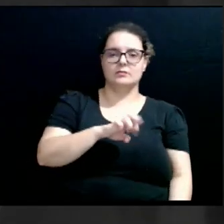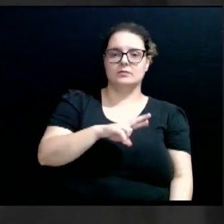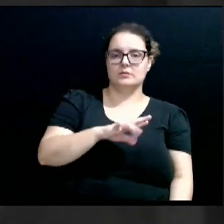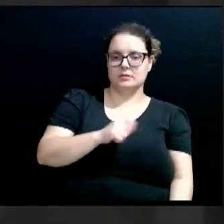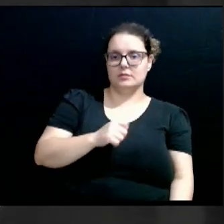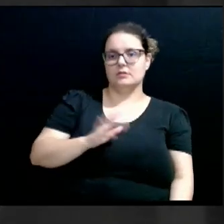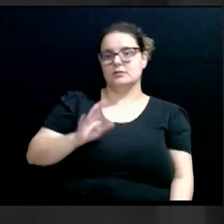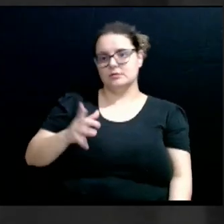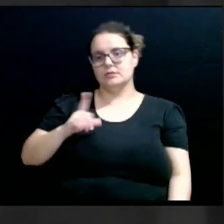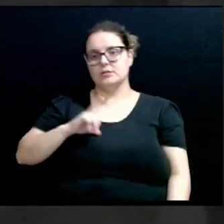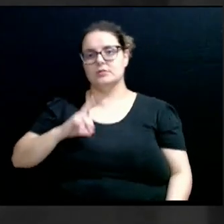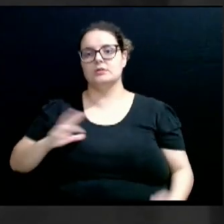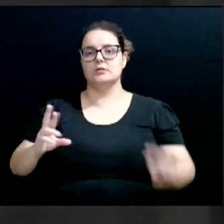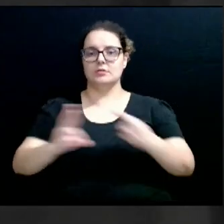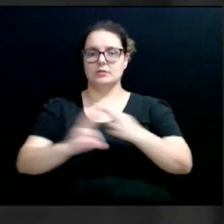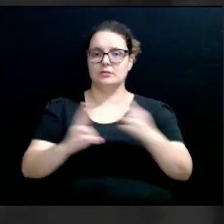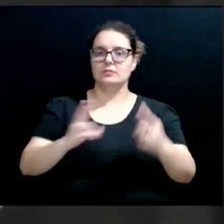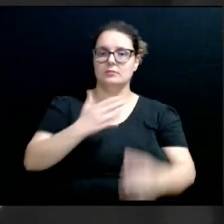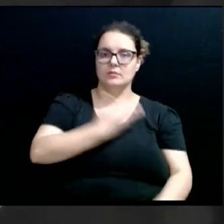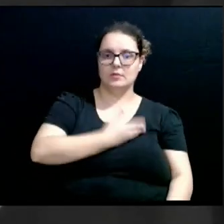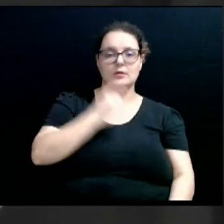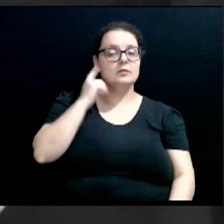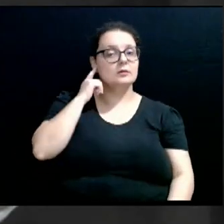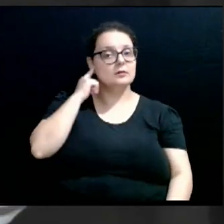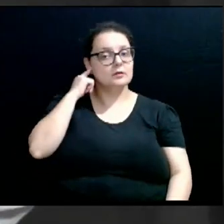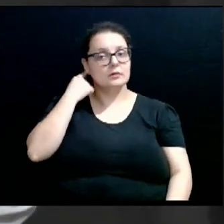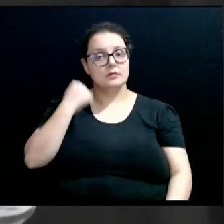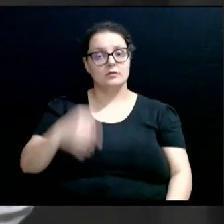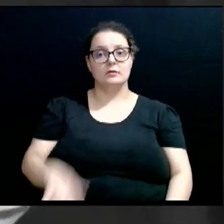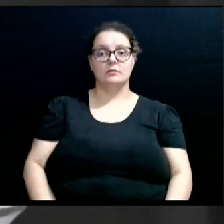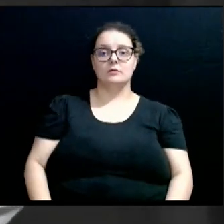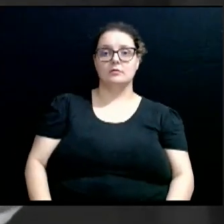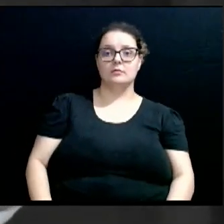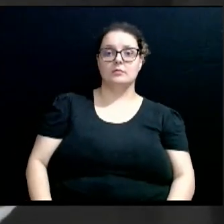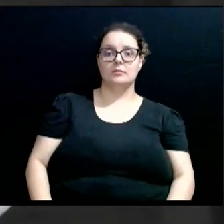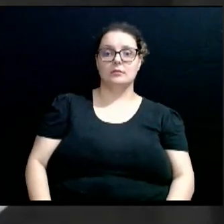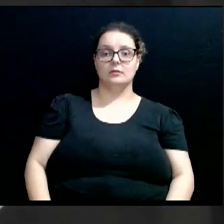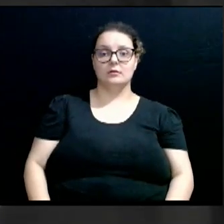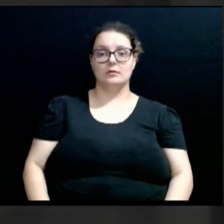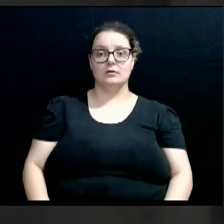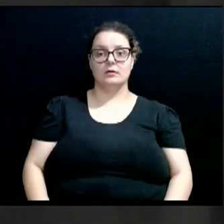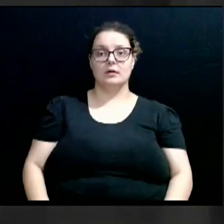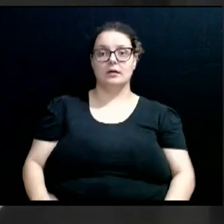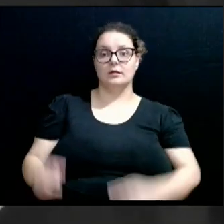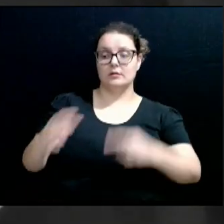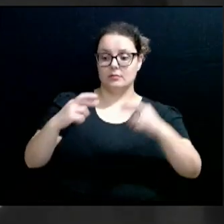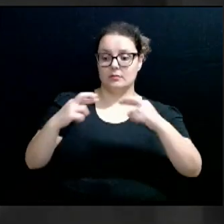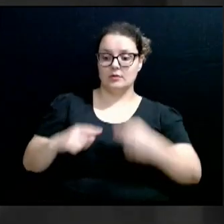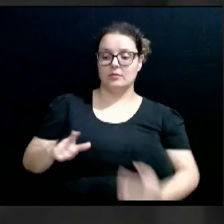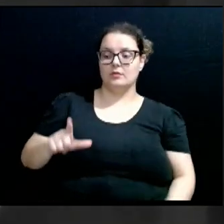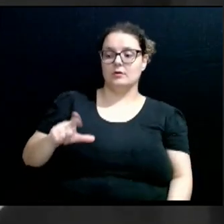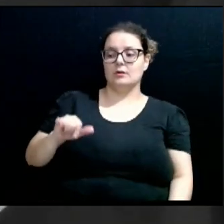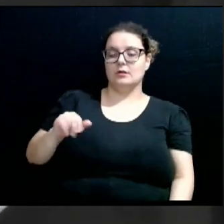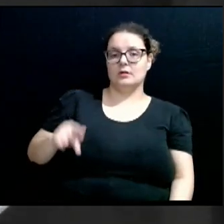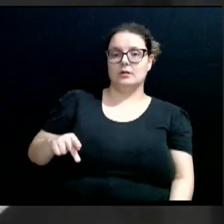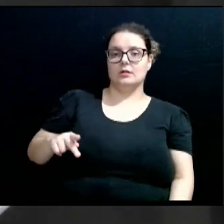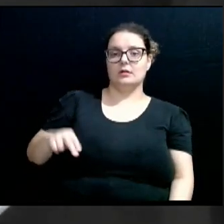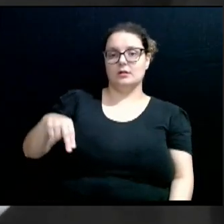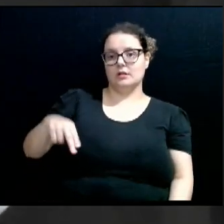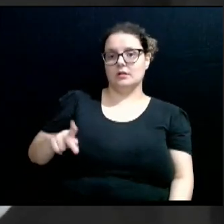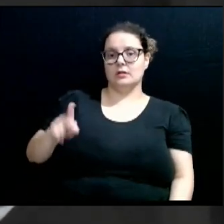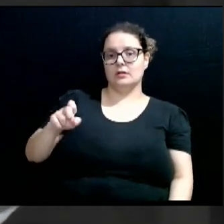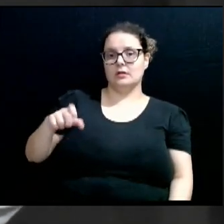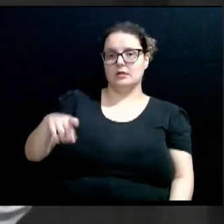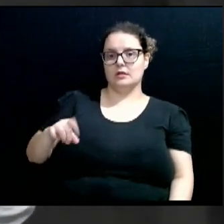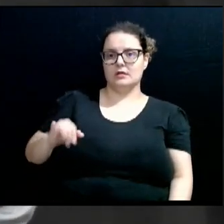relação de amizade. E aí ele disse que estava olhando no LinkedIn, né? E aí ele ligou para mim e falou assim, Danda,